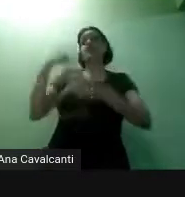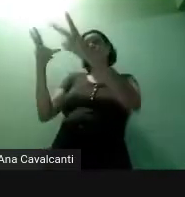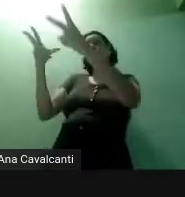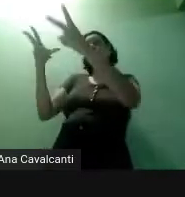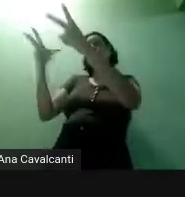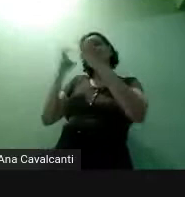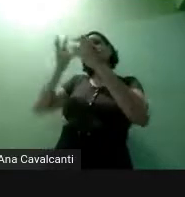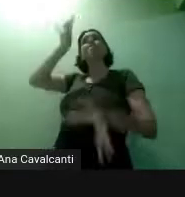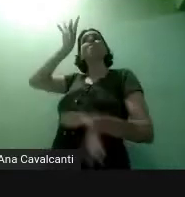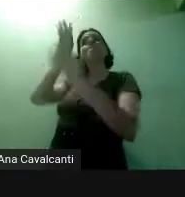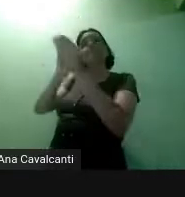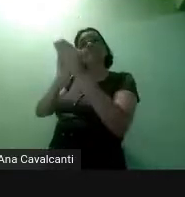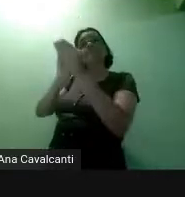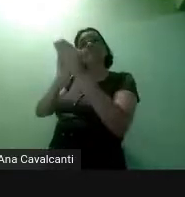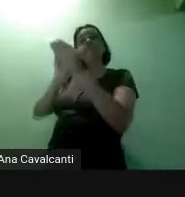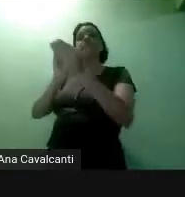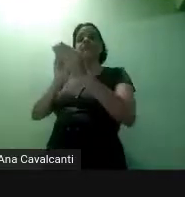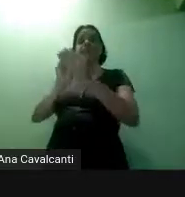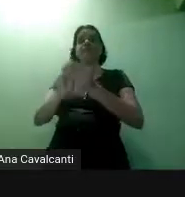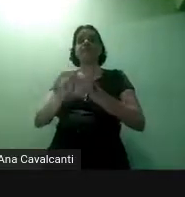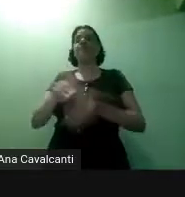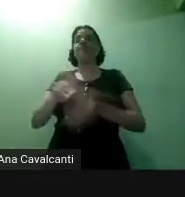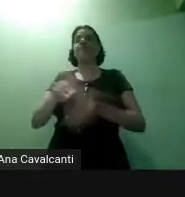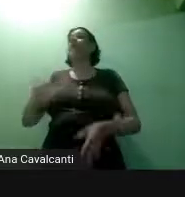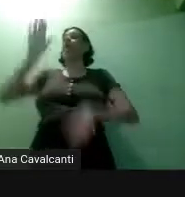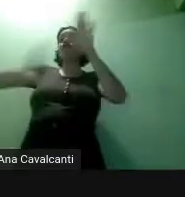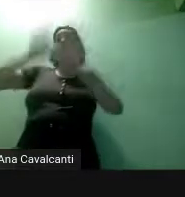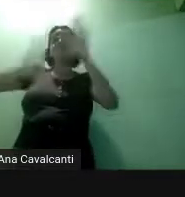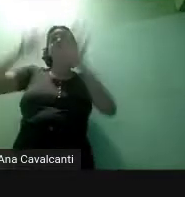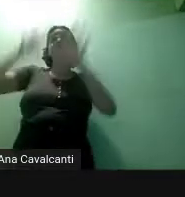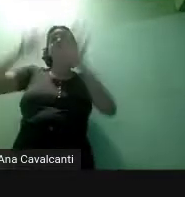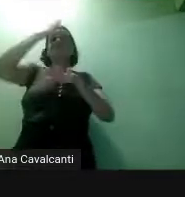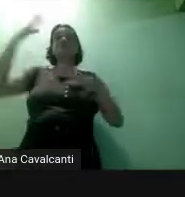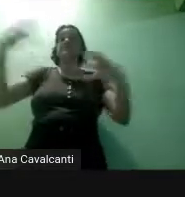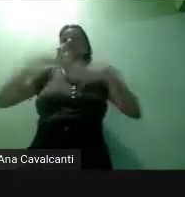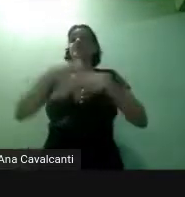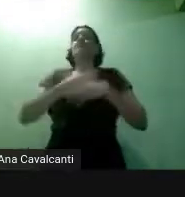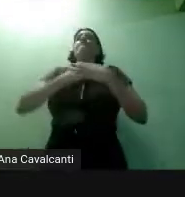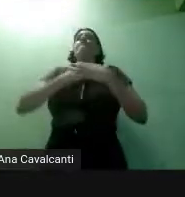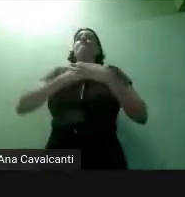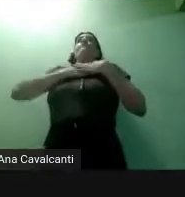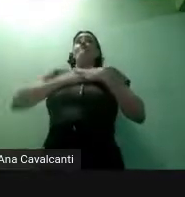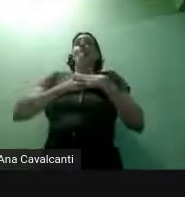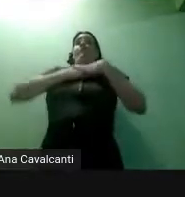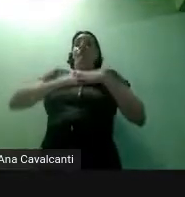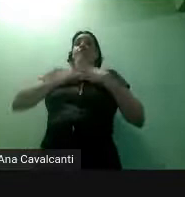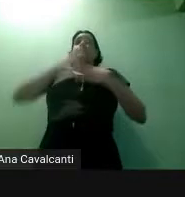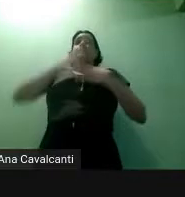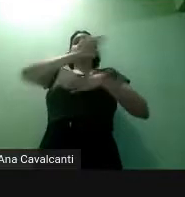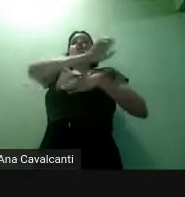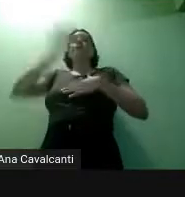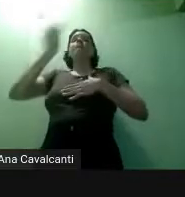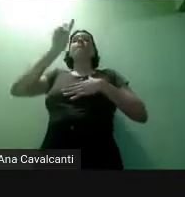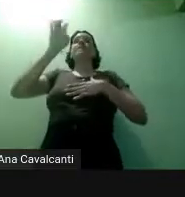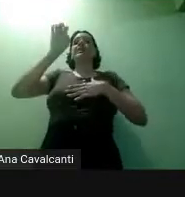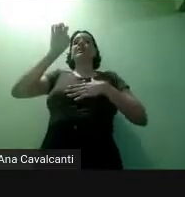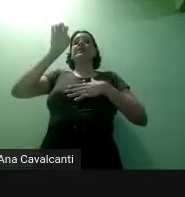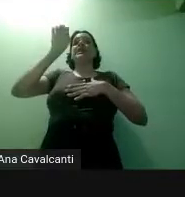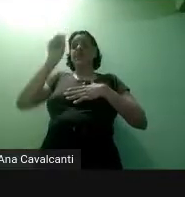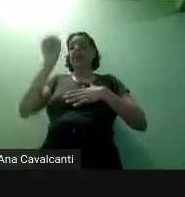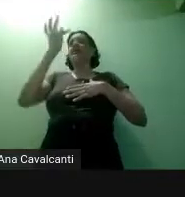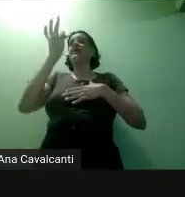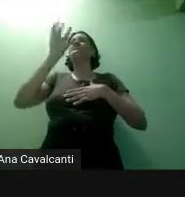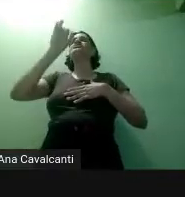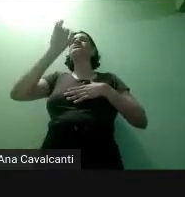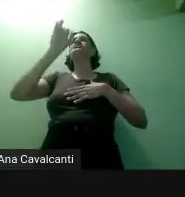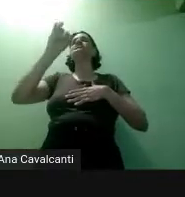alerta maior, é a falta de ar, a dispneia, que a gente chama, o desconforto respiratório. Quando uma pessoa